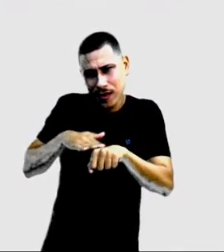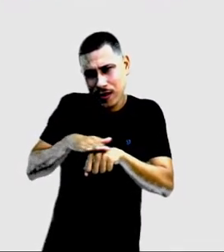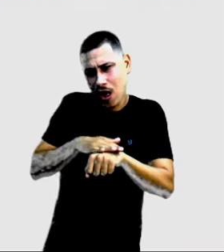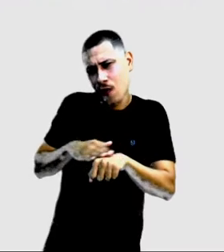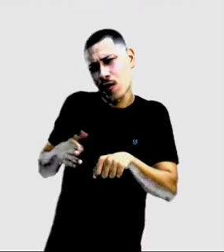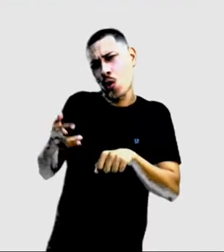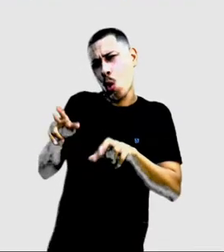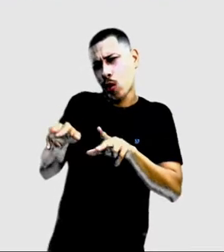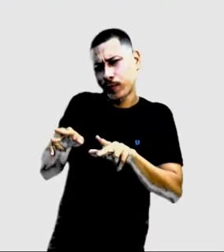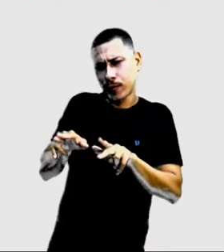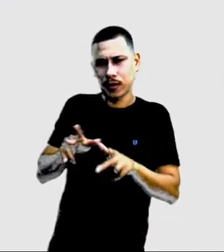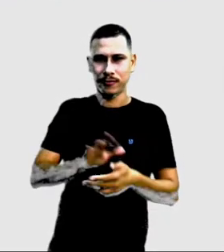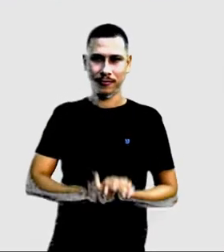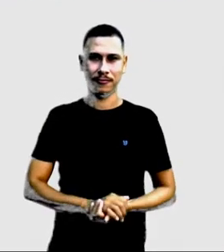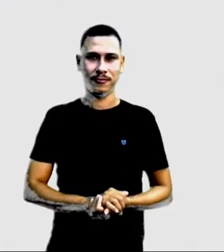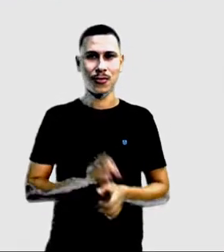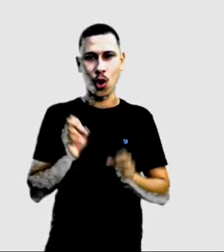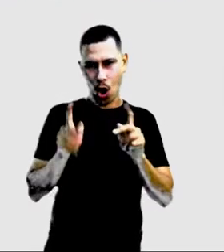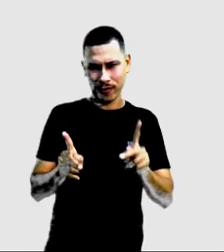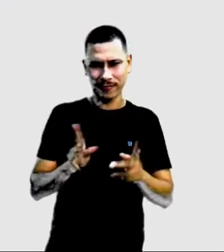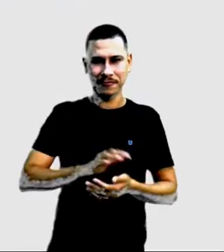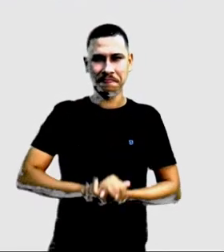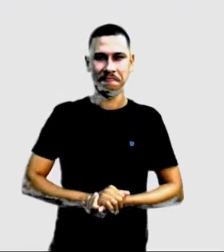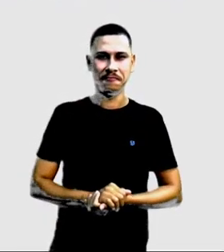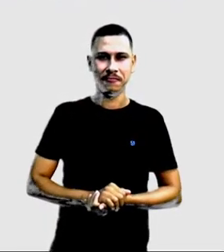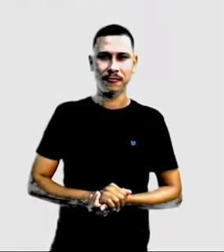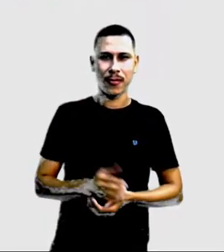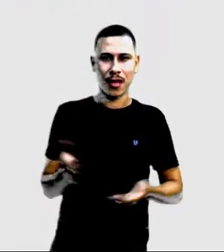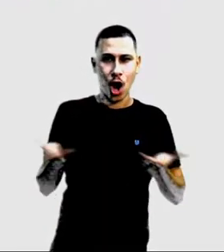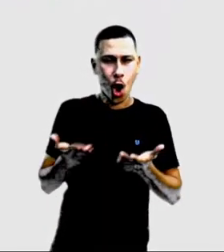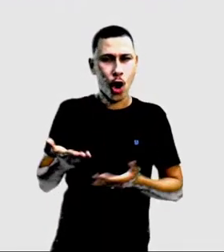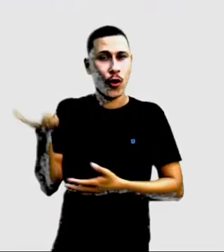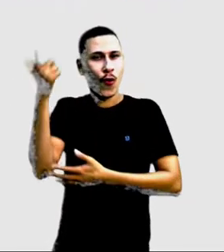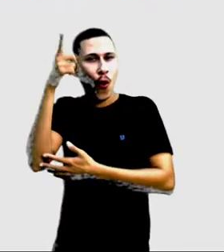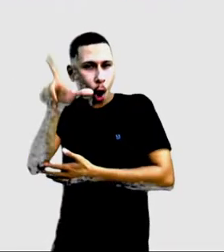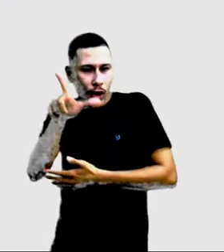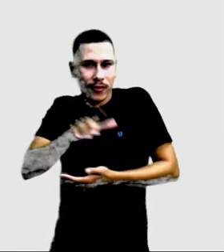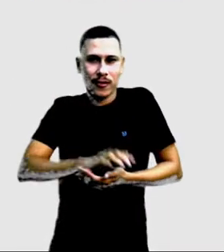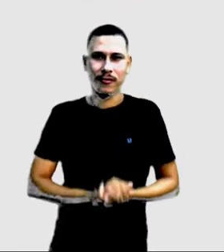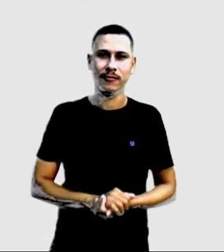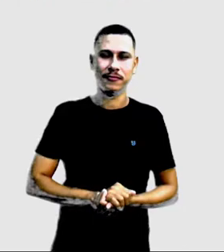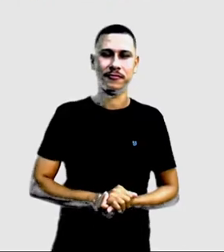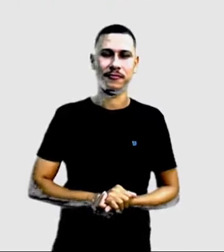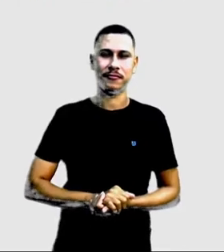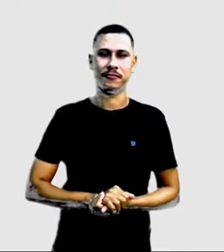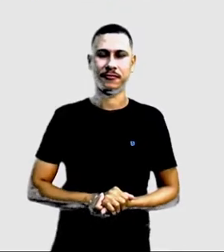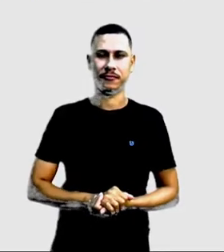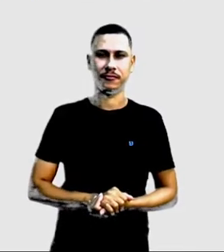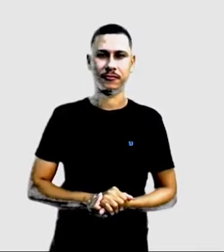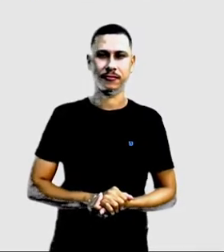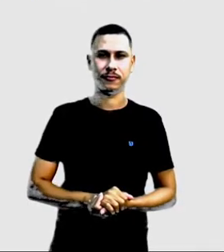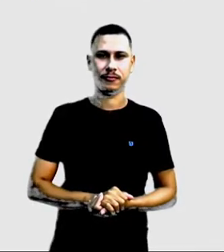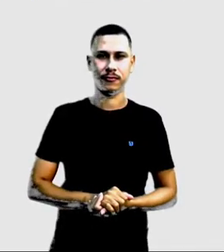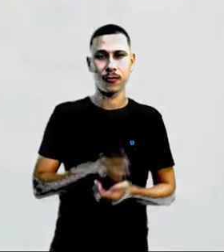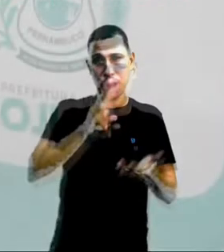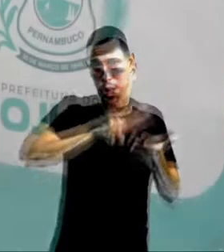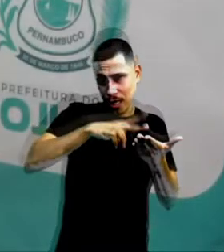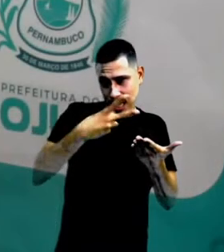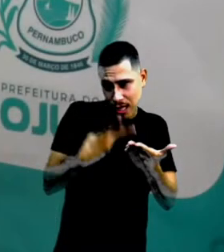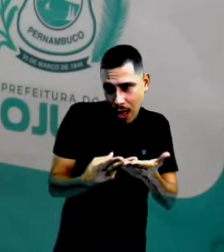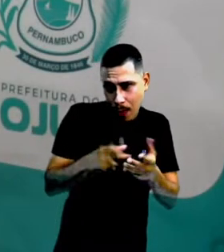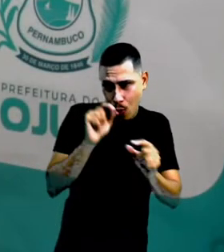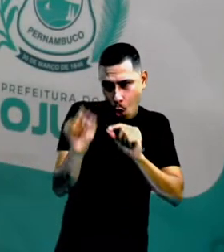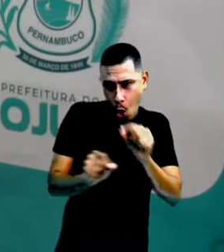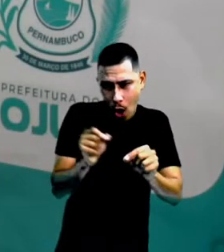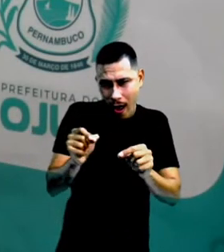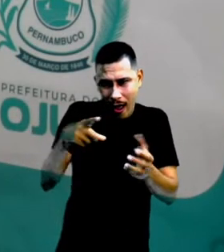irmã. Beleza? Vamos para o próximo, que seria break the leg, que traduzimos como quebre a